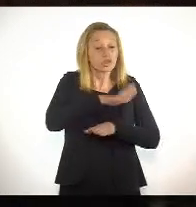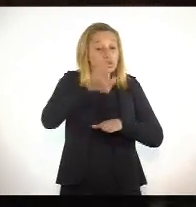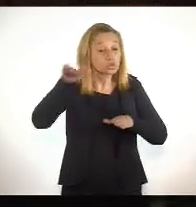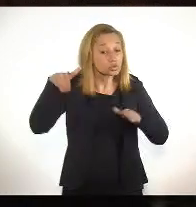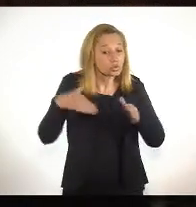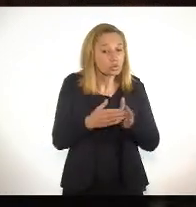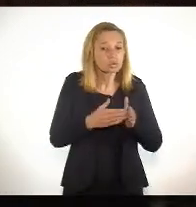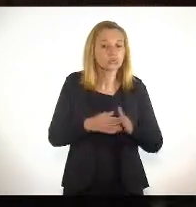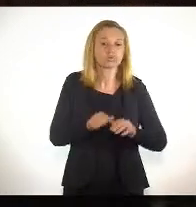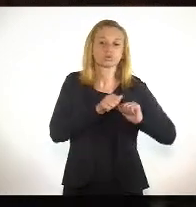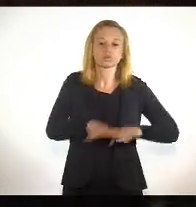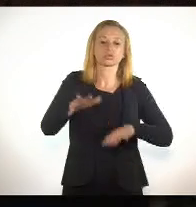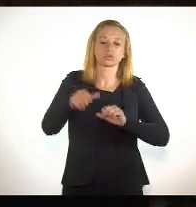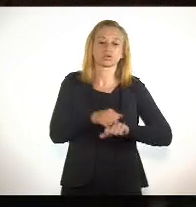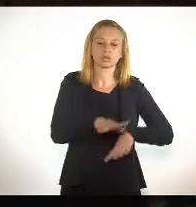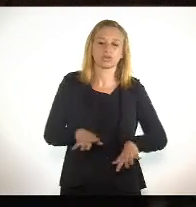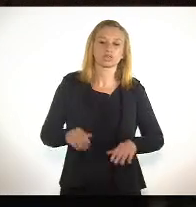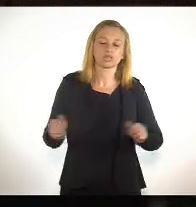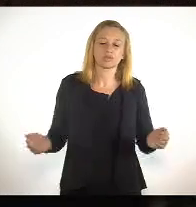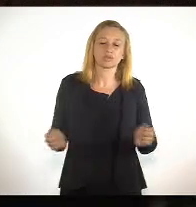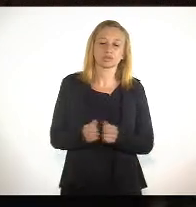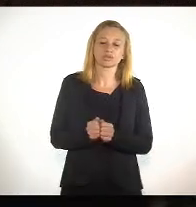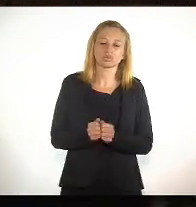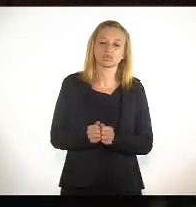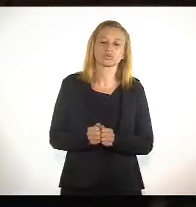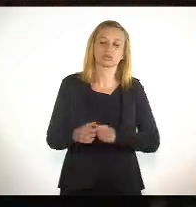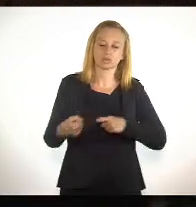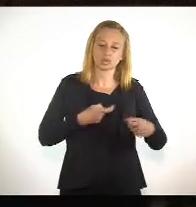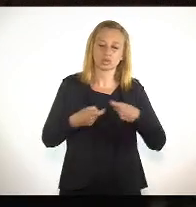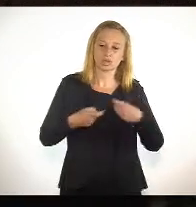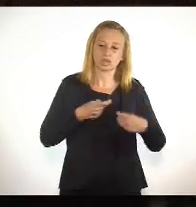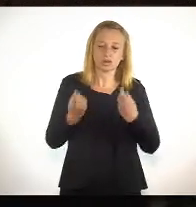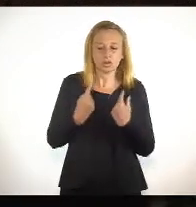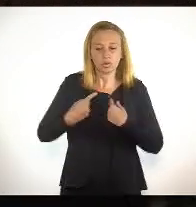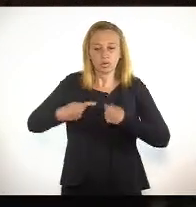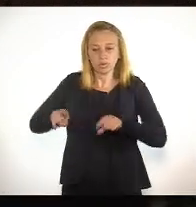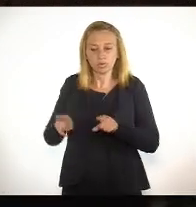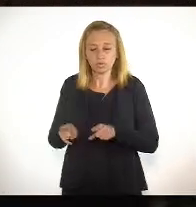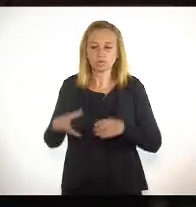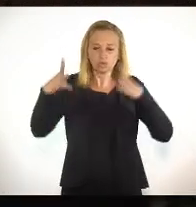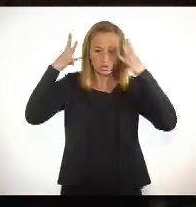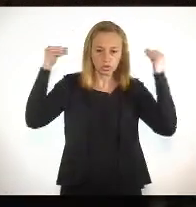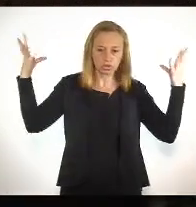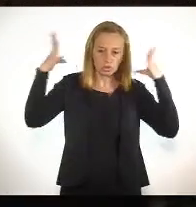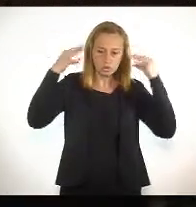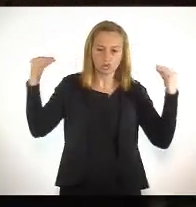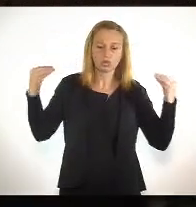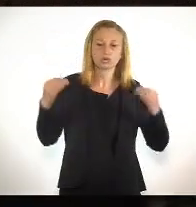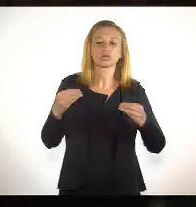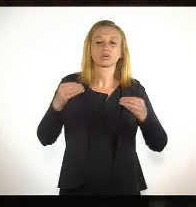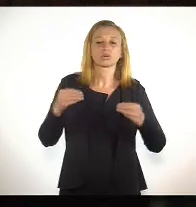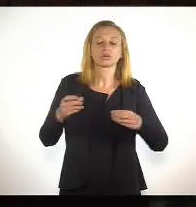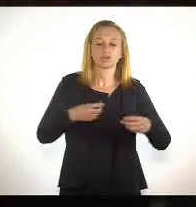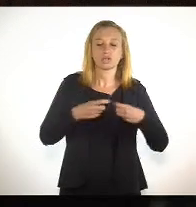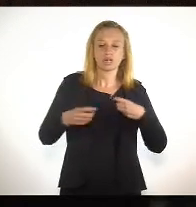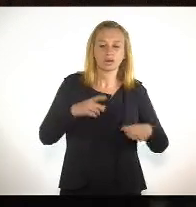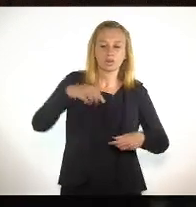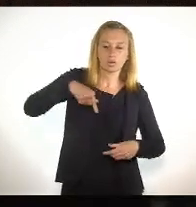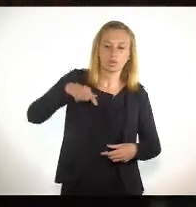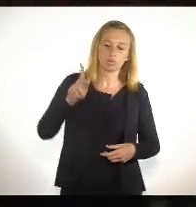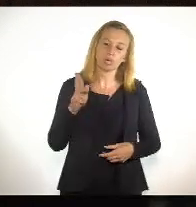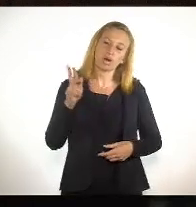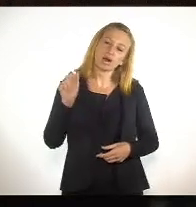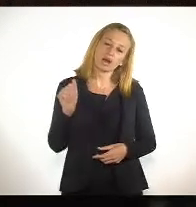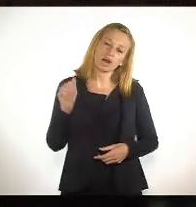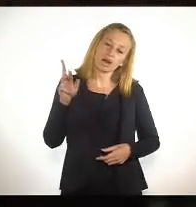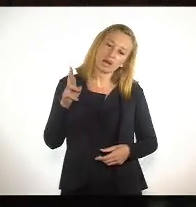os soldados que combateram naquela guerra, conhecida como Batalha dos Guararapes, para que assim